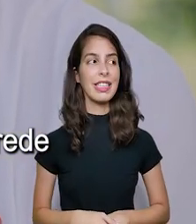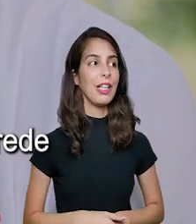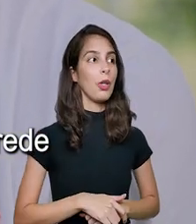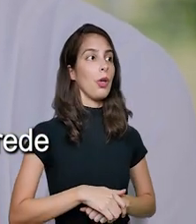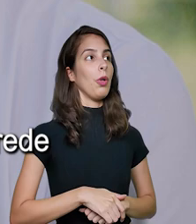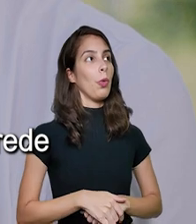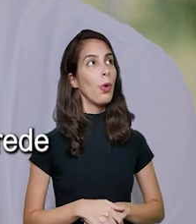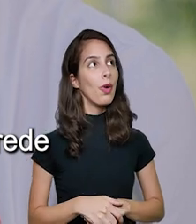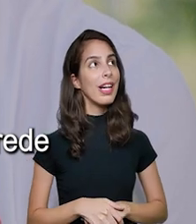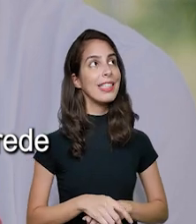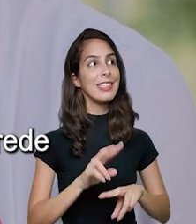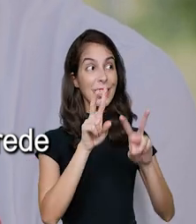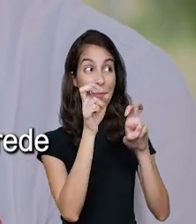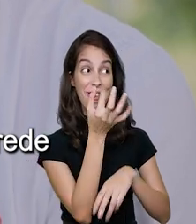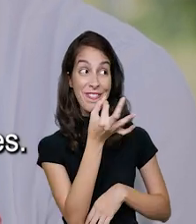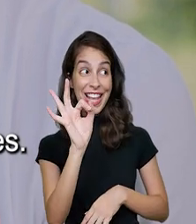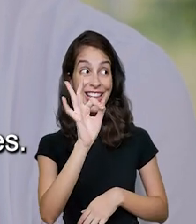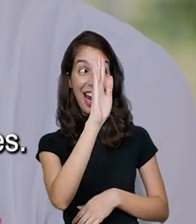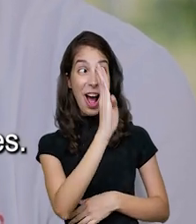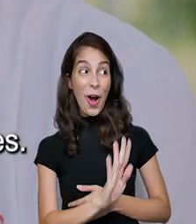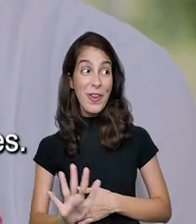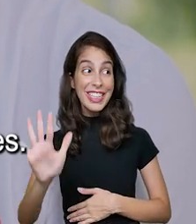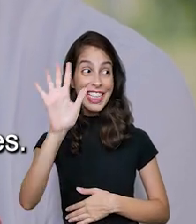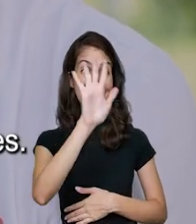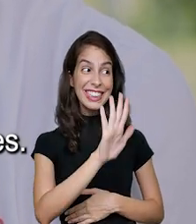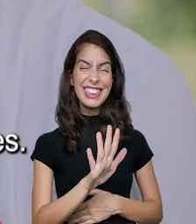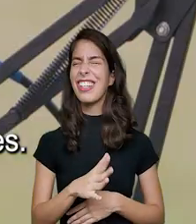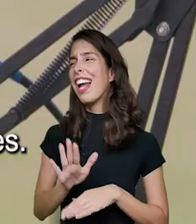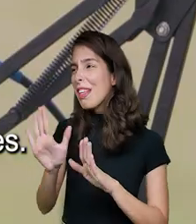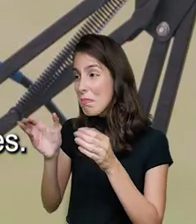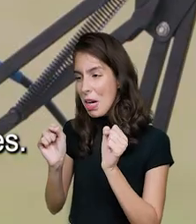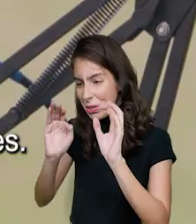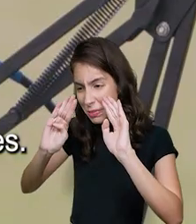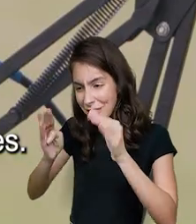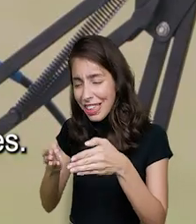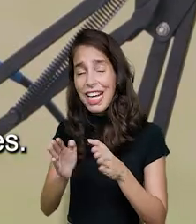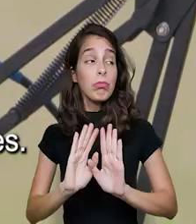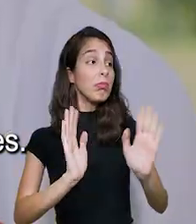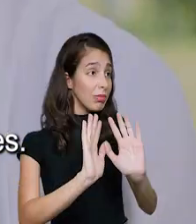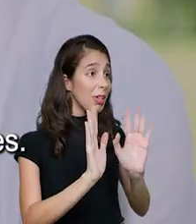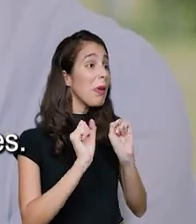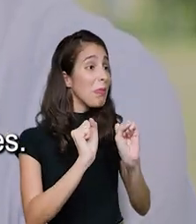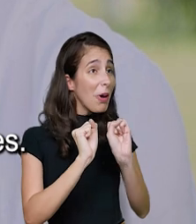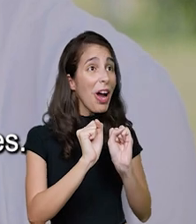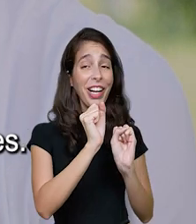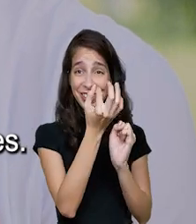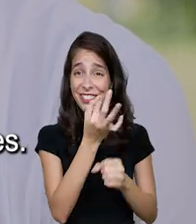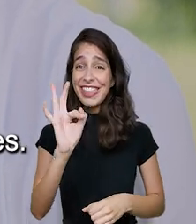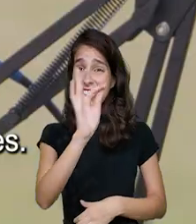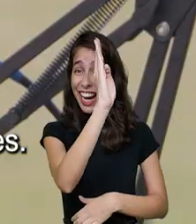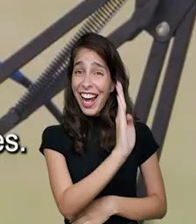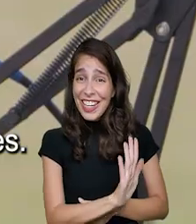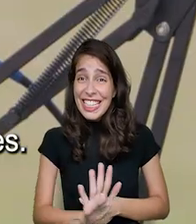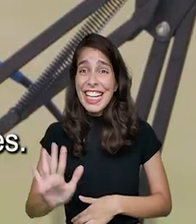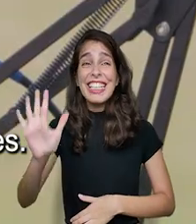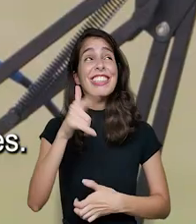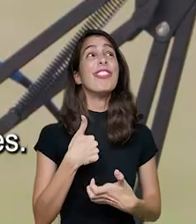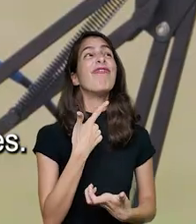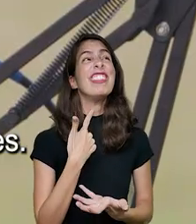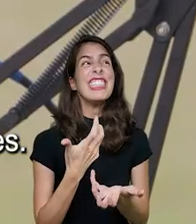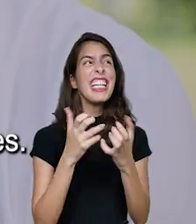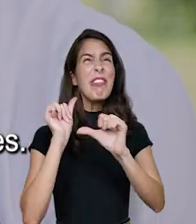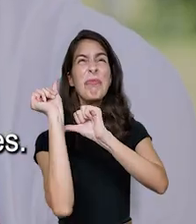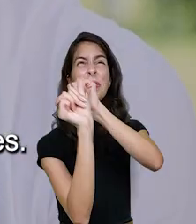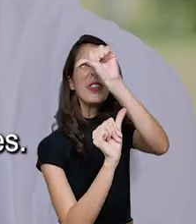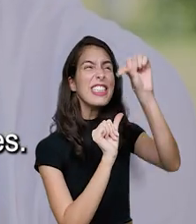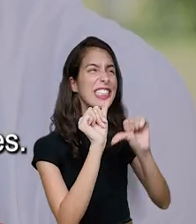é é muito desab é muita coisa né É muita coisa então vamos vamos recortar o mas eu eu prefiro é